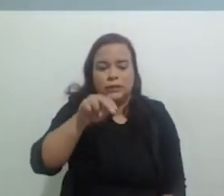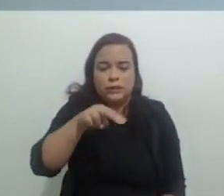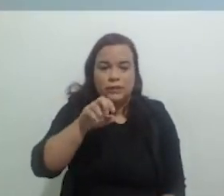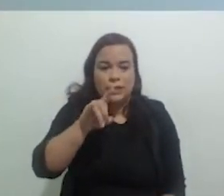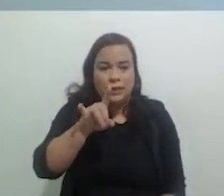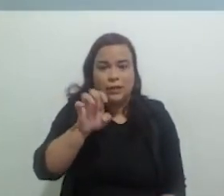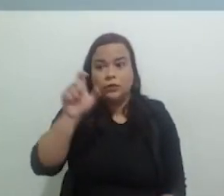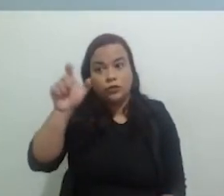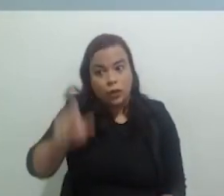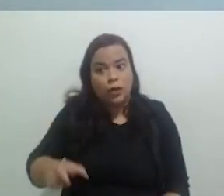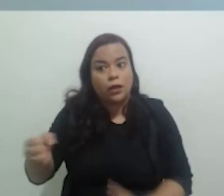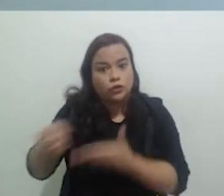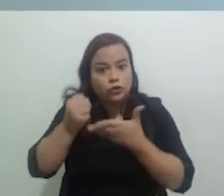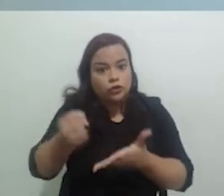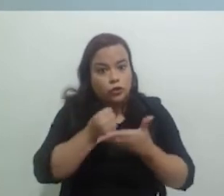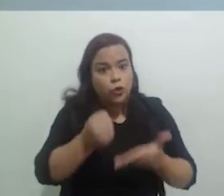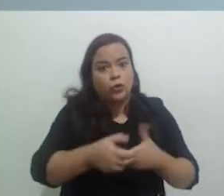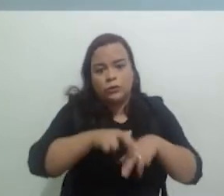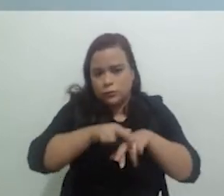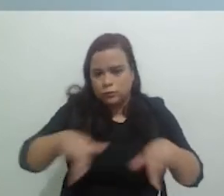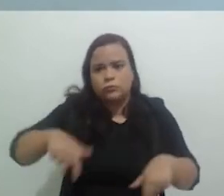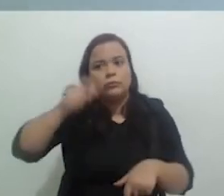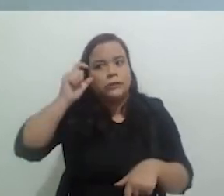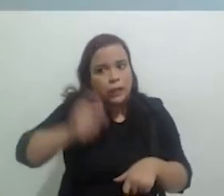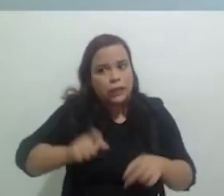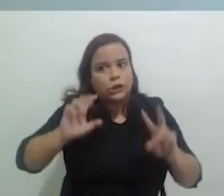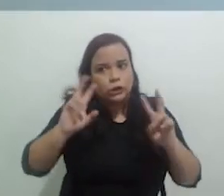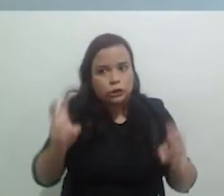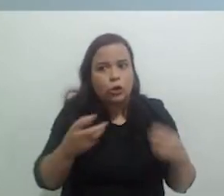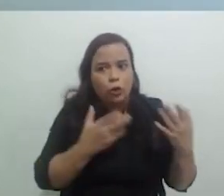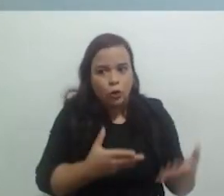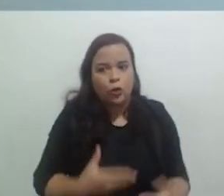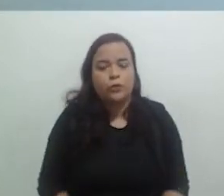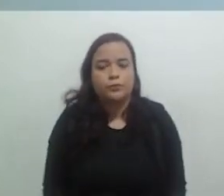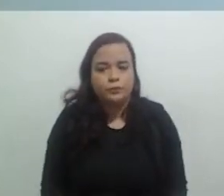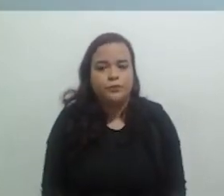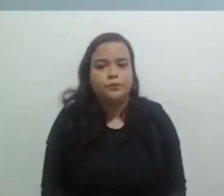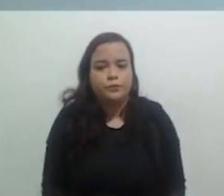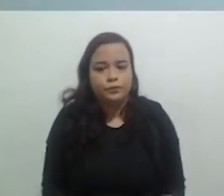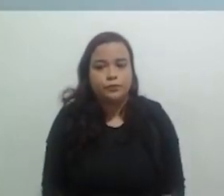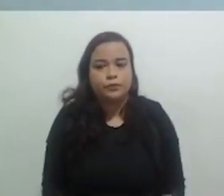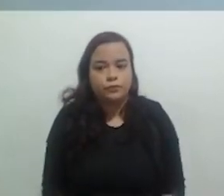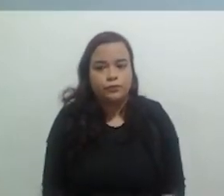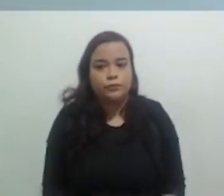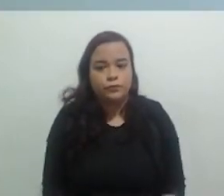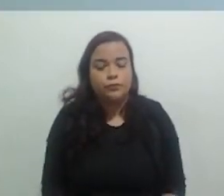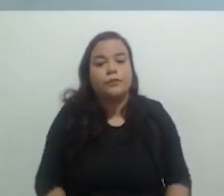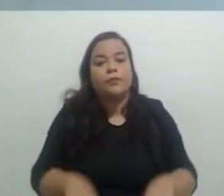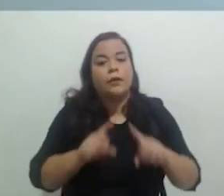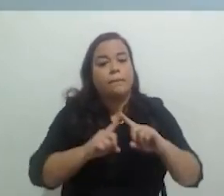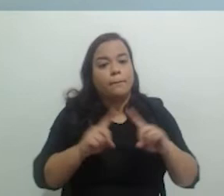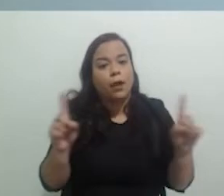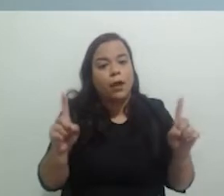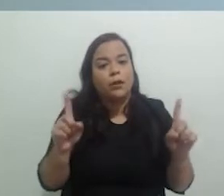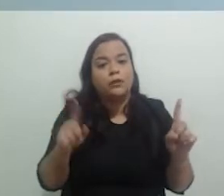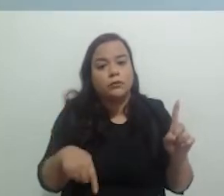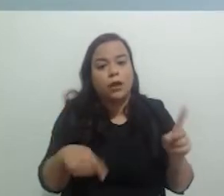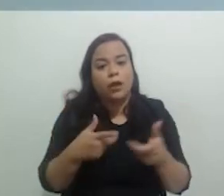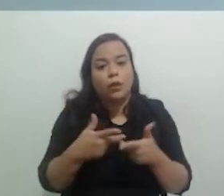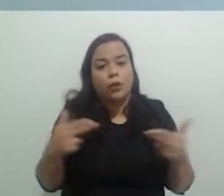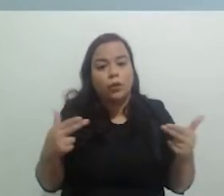interessantes aí a respeito da matéria. Tá bom. Mas é a questão dos nossos atos aqui, da gente estar